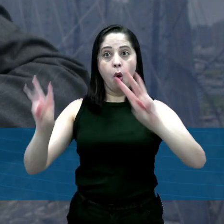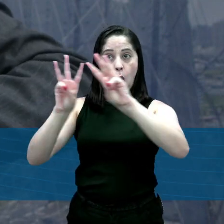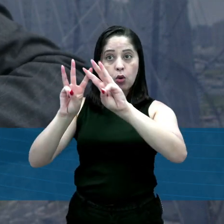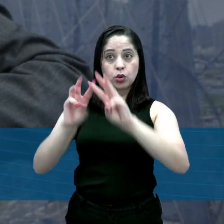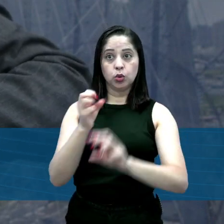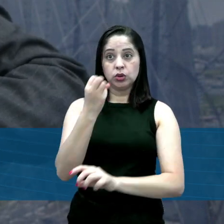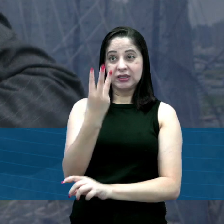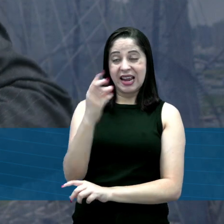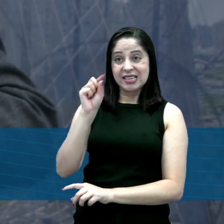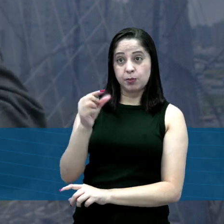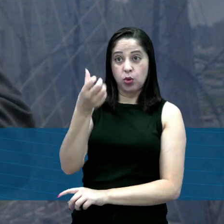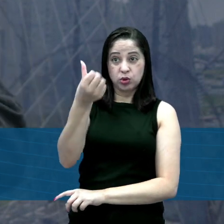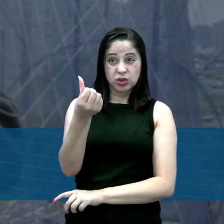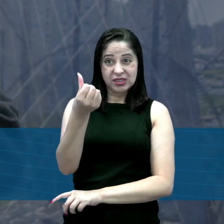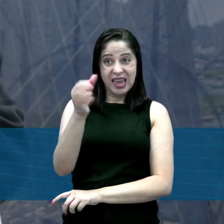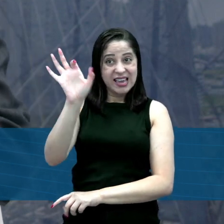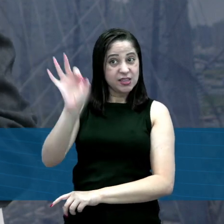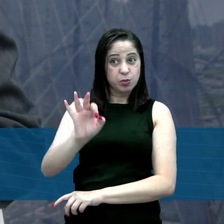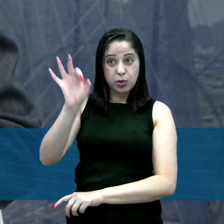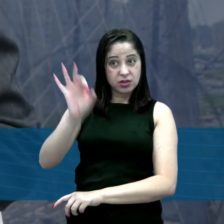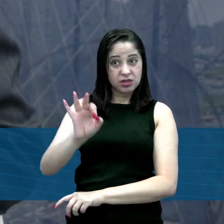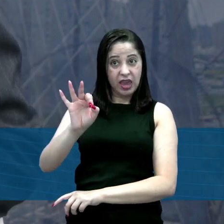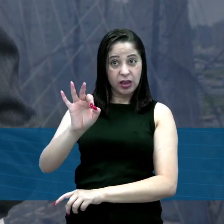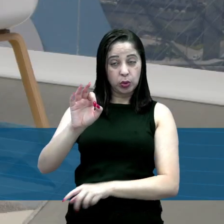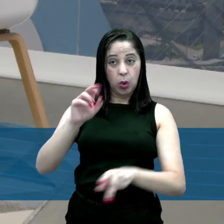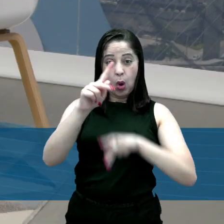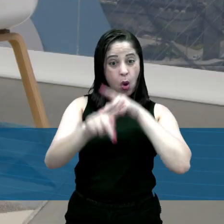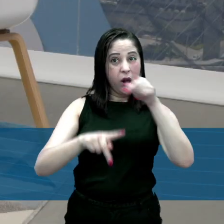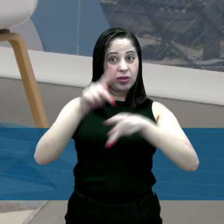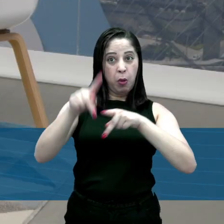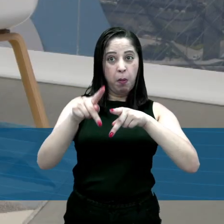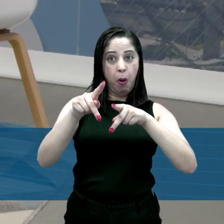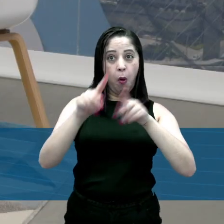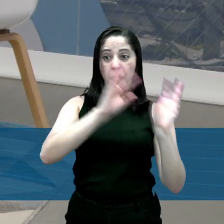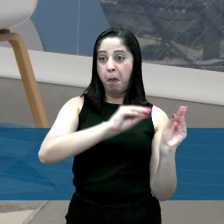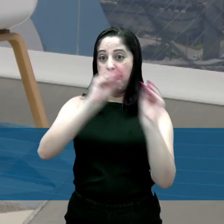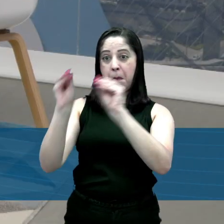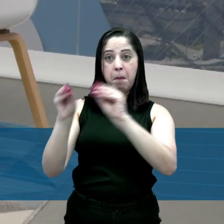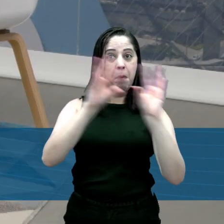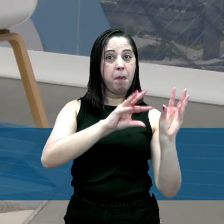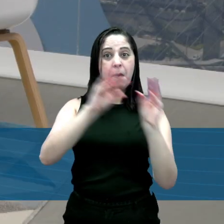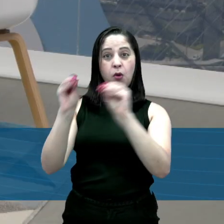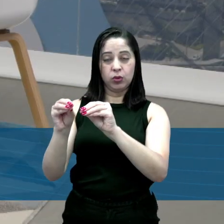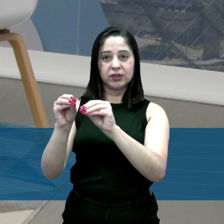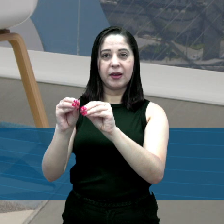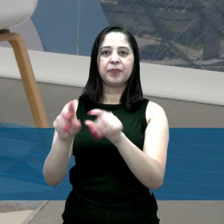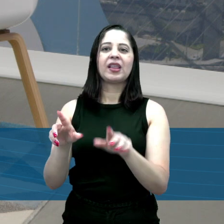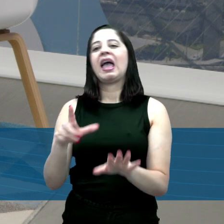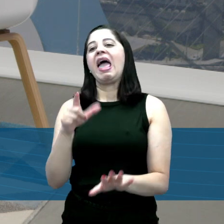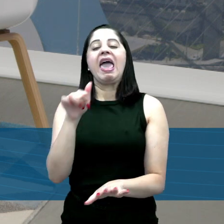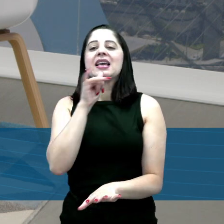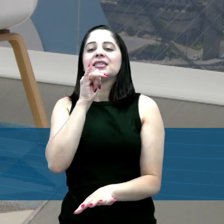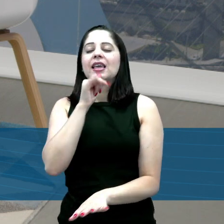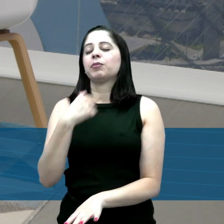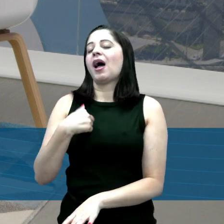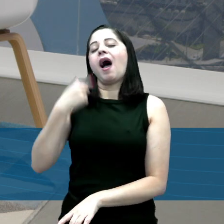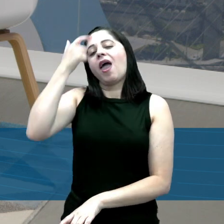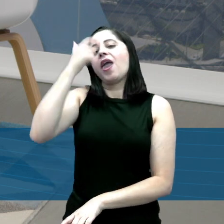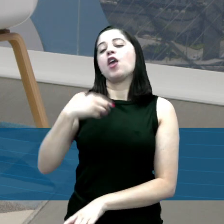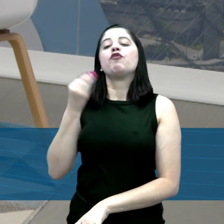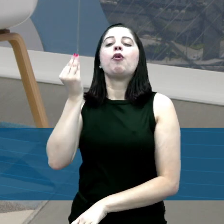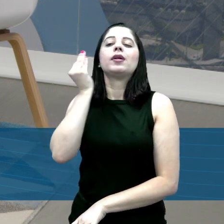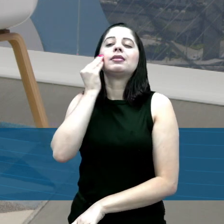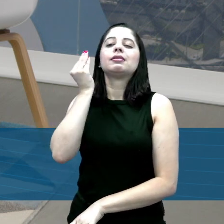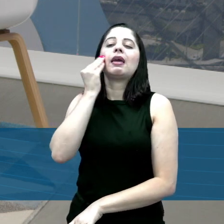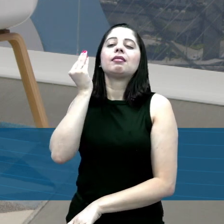3,6%, né, da população está em deslocamento. Isso tem o deslocamento que é o romântico, vou tentar a vida, vou